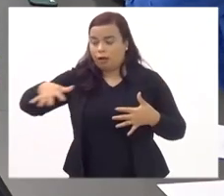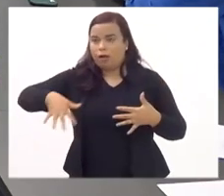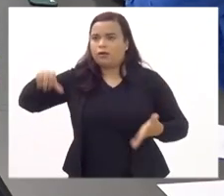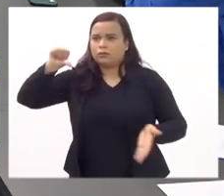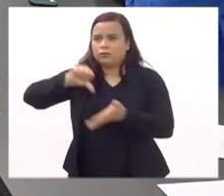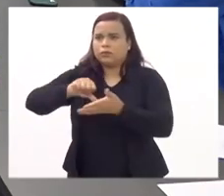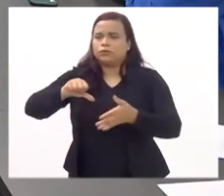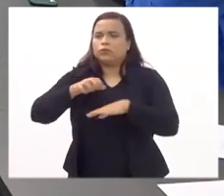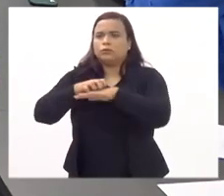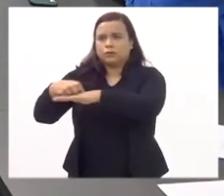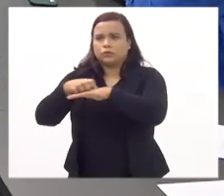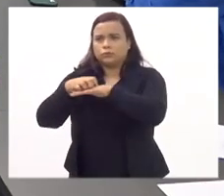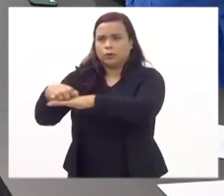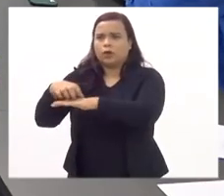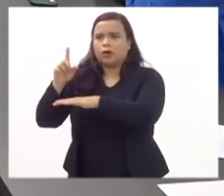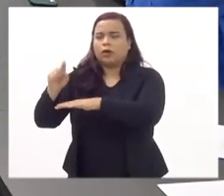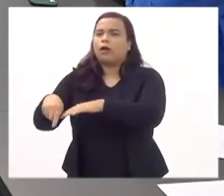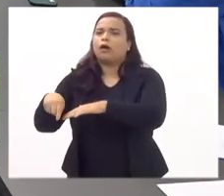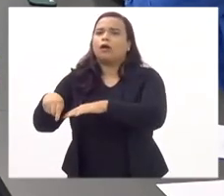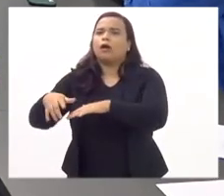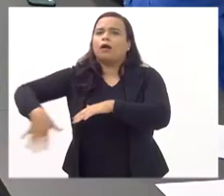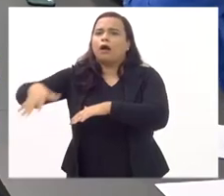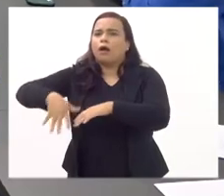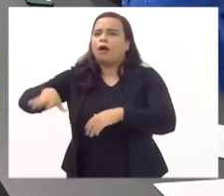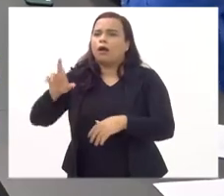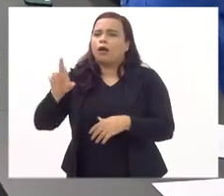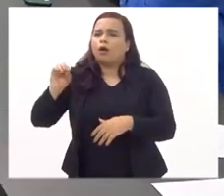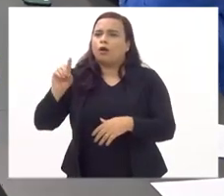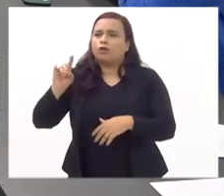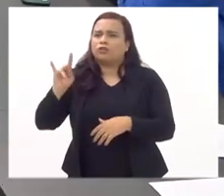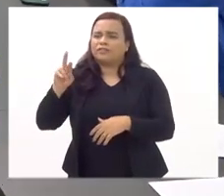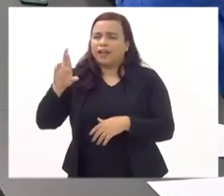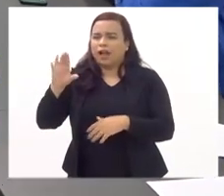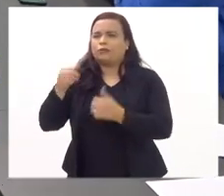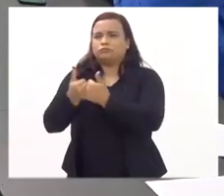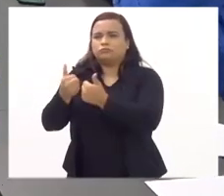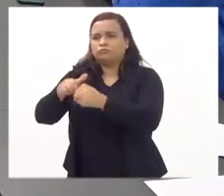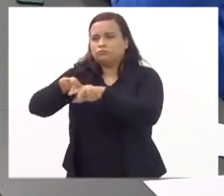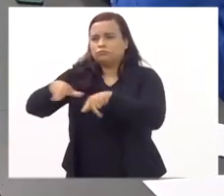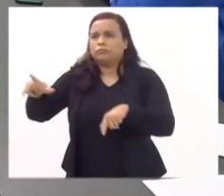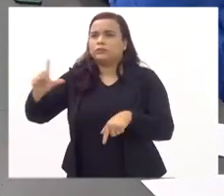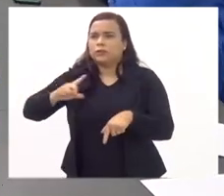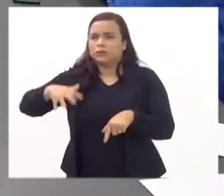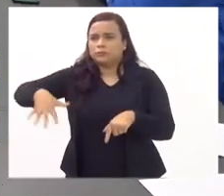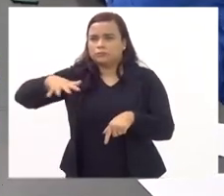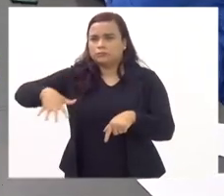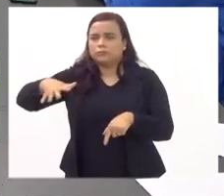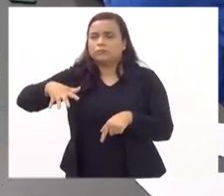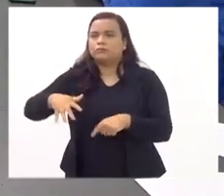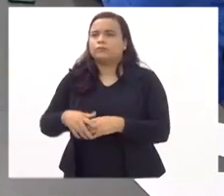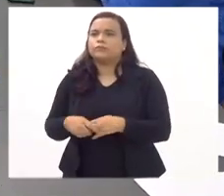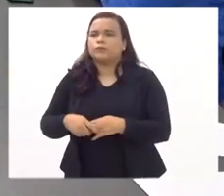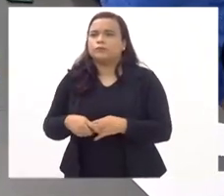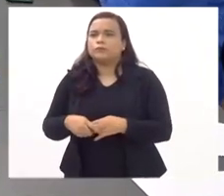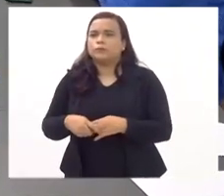Então, o setor rodoviário tem também vindo ao governo